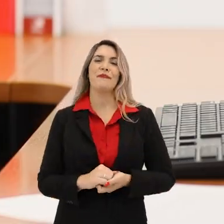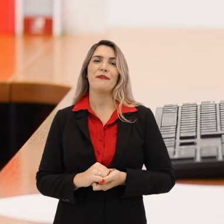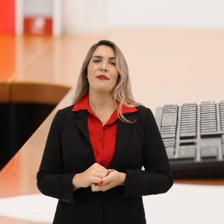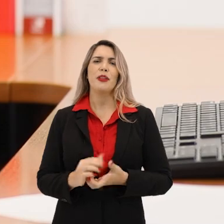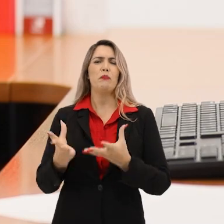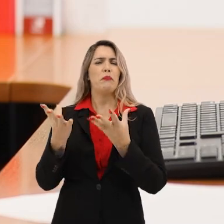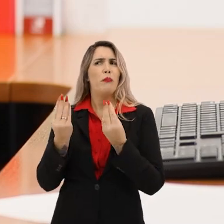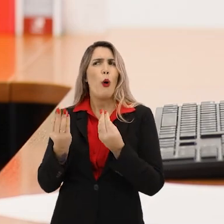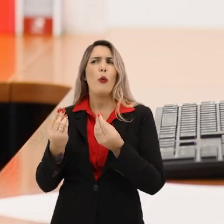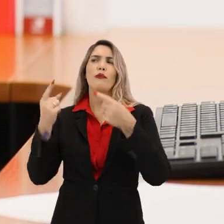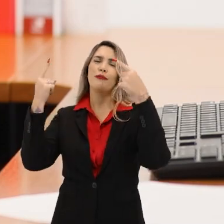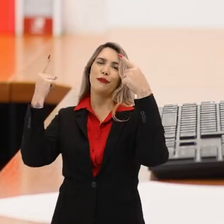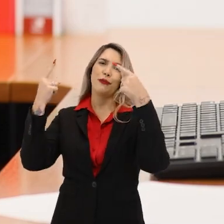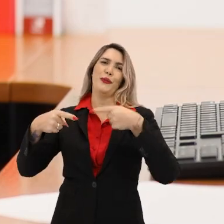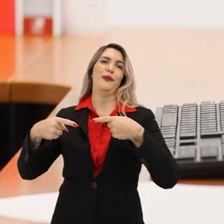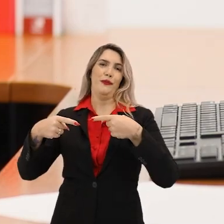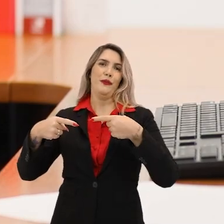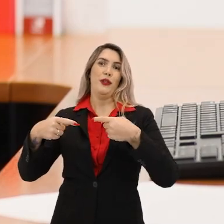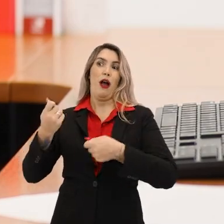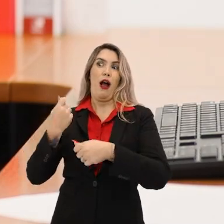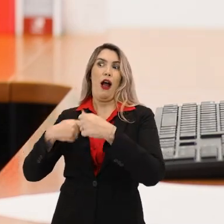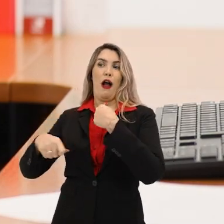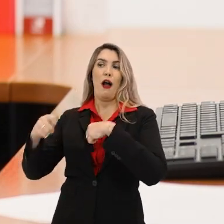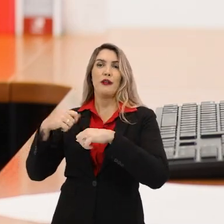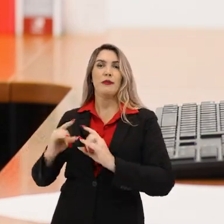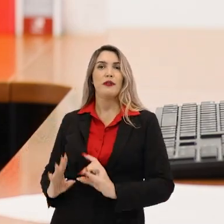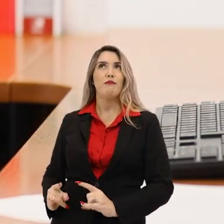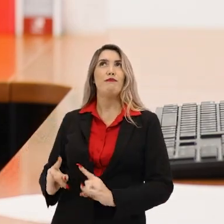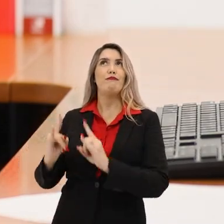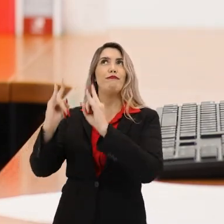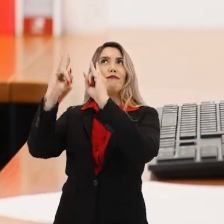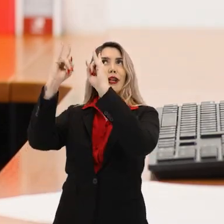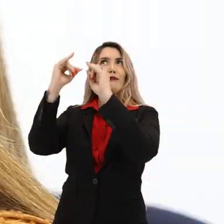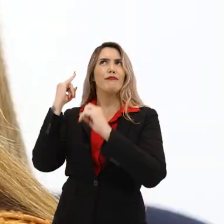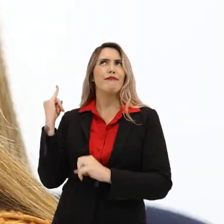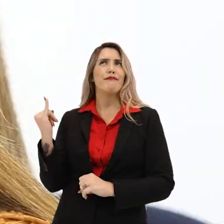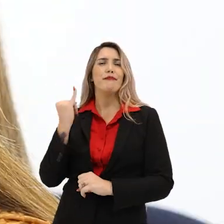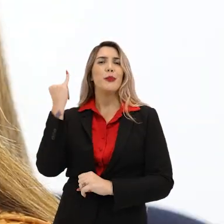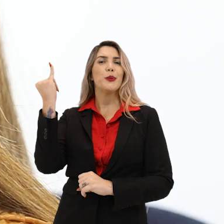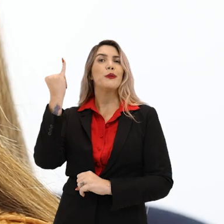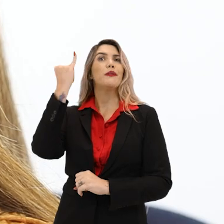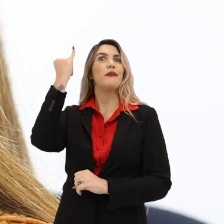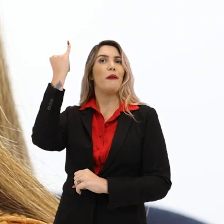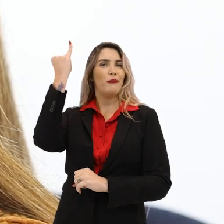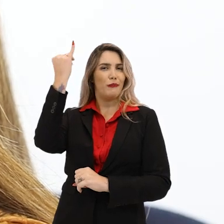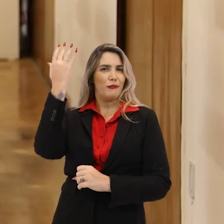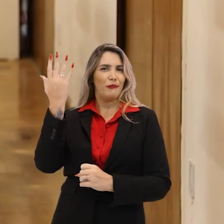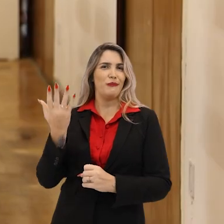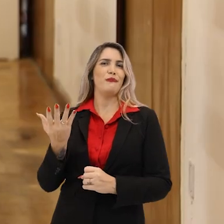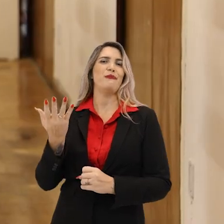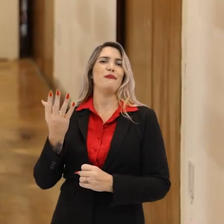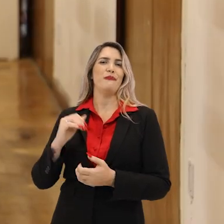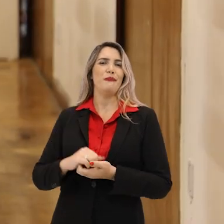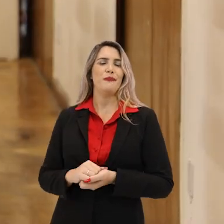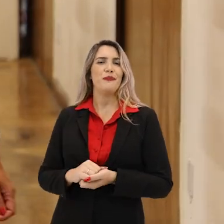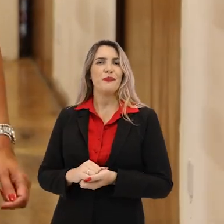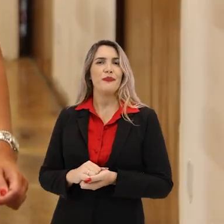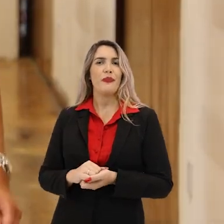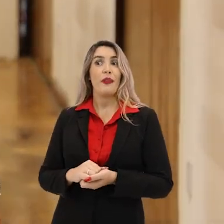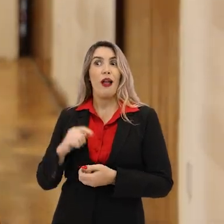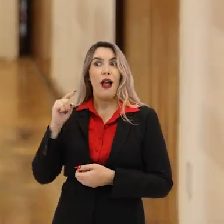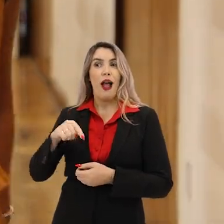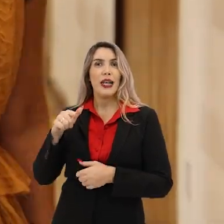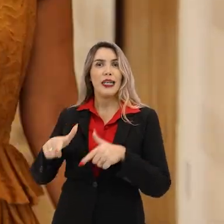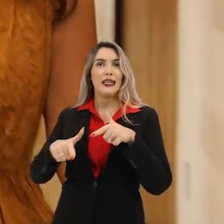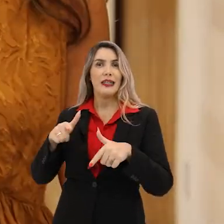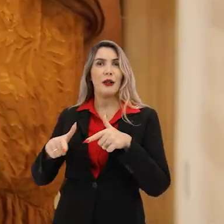os desafios da administração de um prédio com essa importância e com essas dimensões, onde trabalham